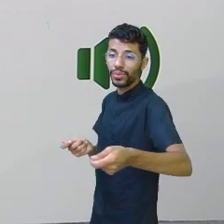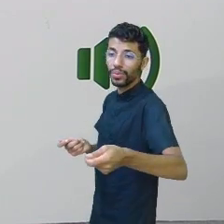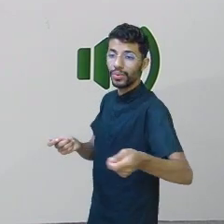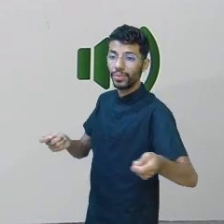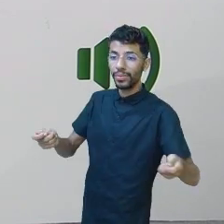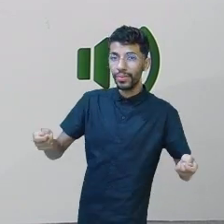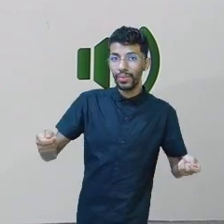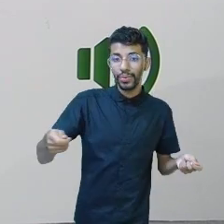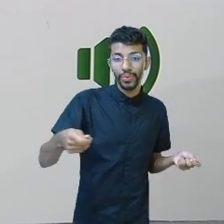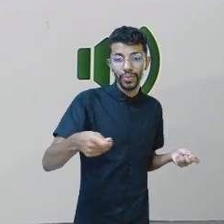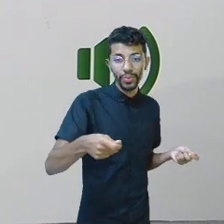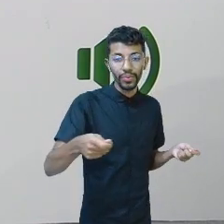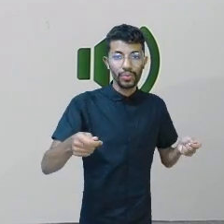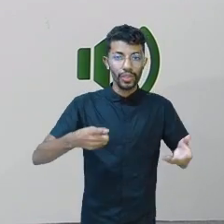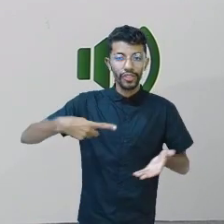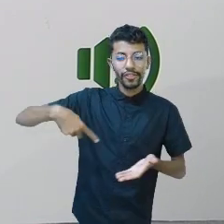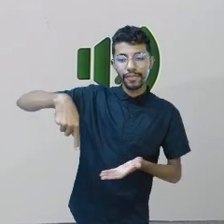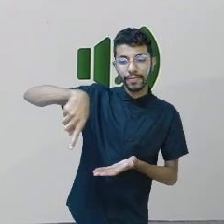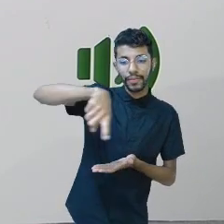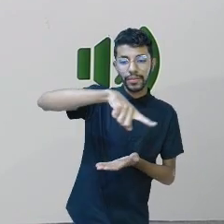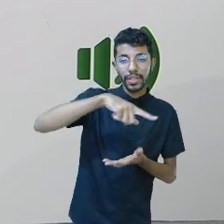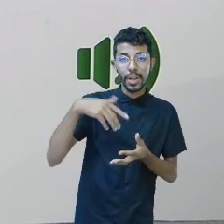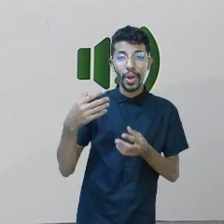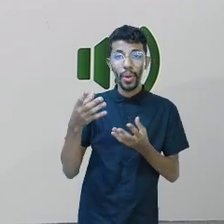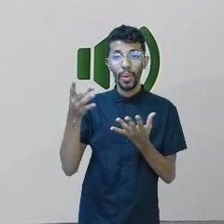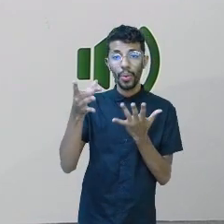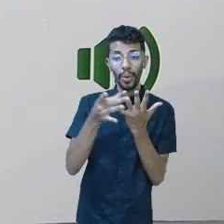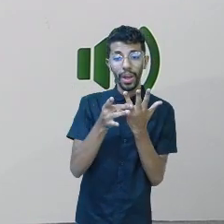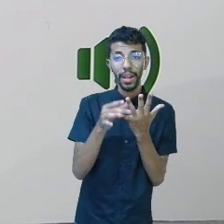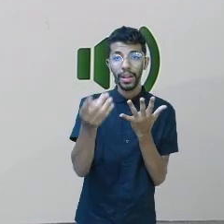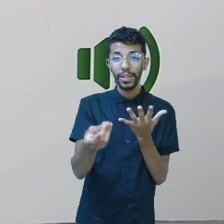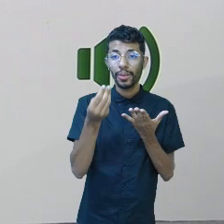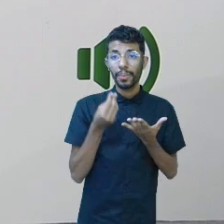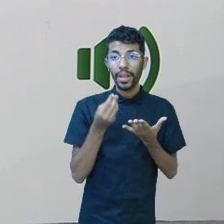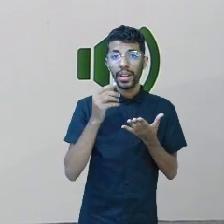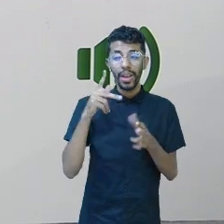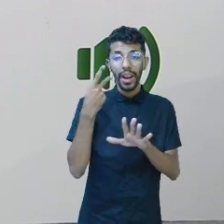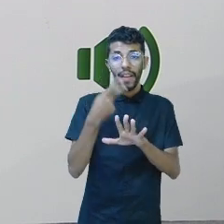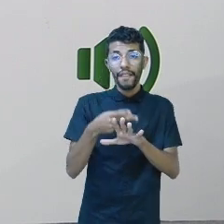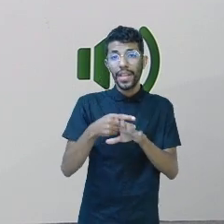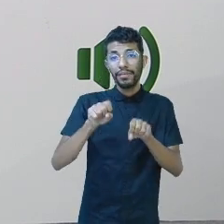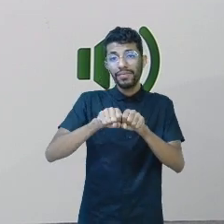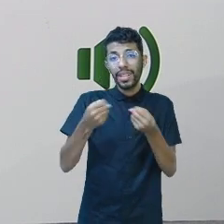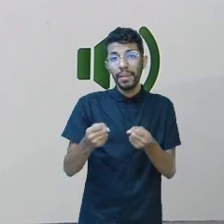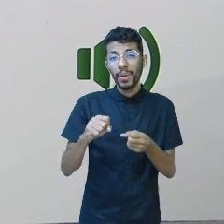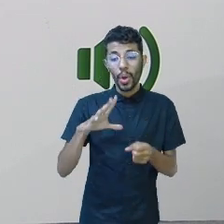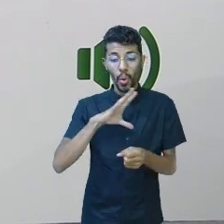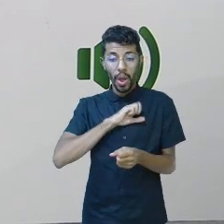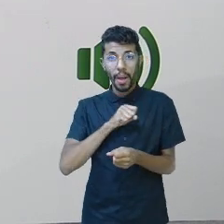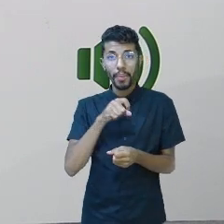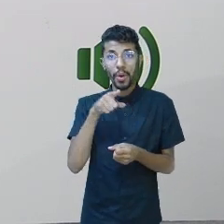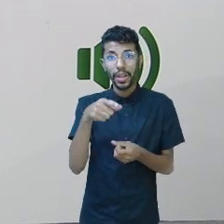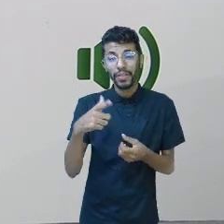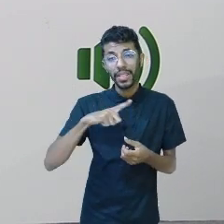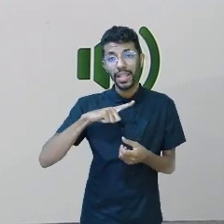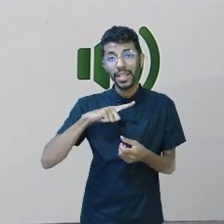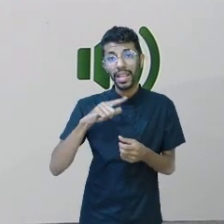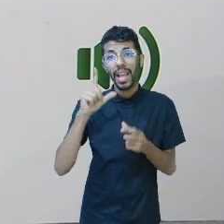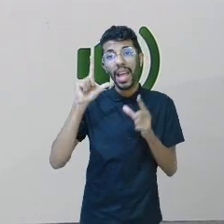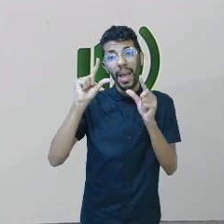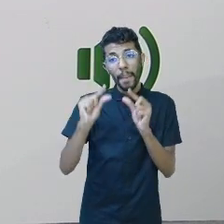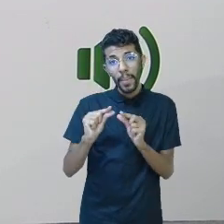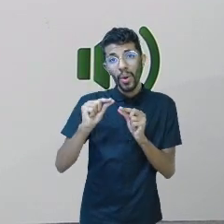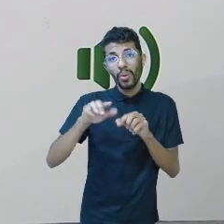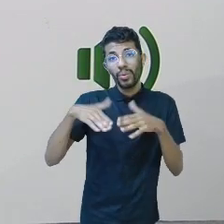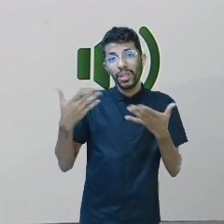vamos dar. O anel que tu me deste era vidro e se quebrou, o amor que tu me tinhas era pouco